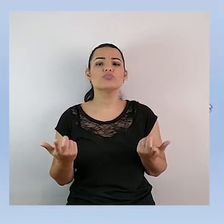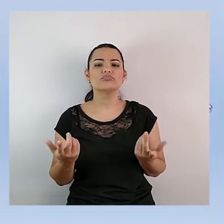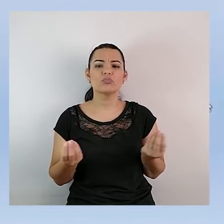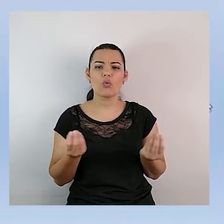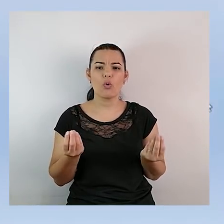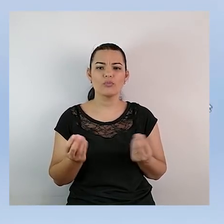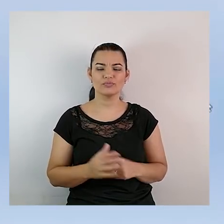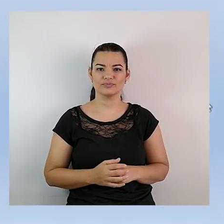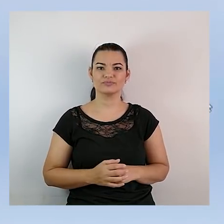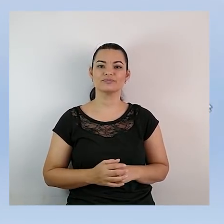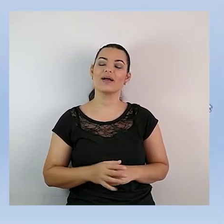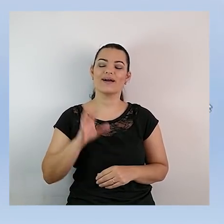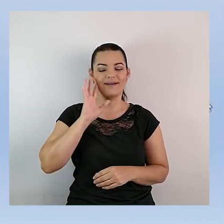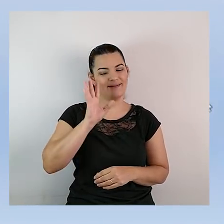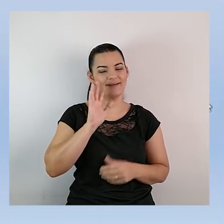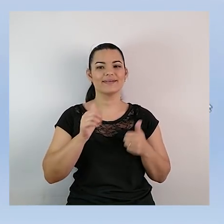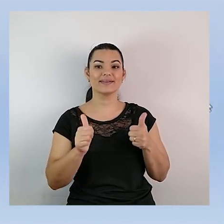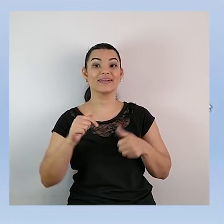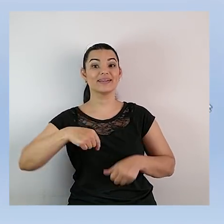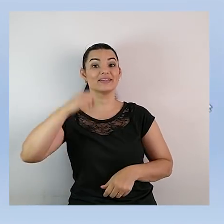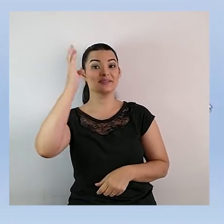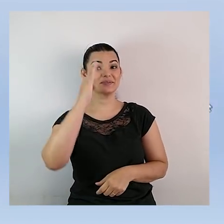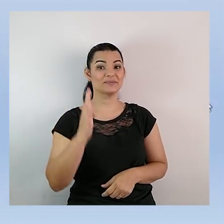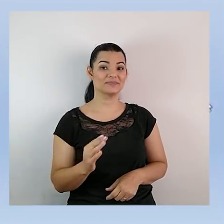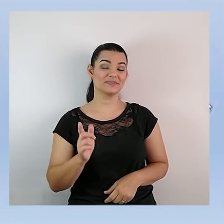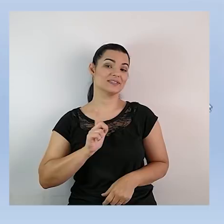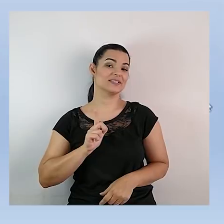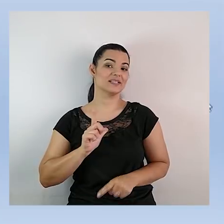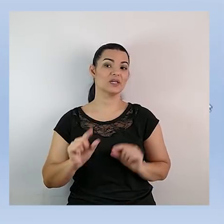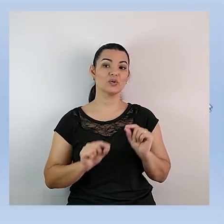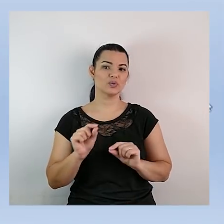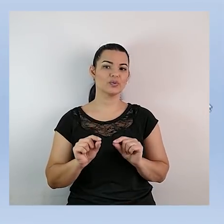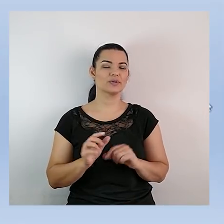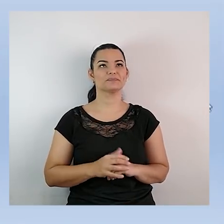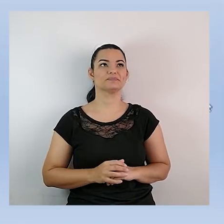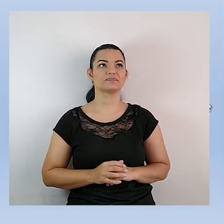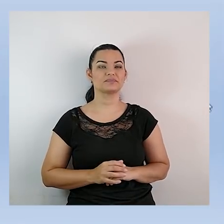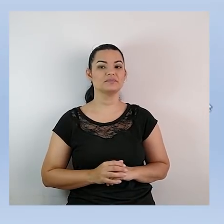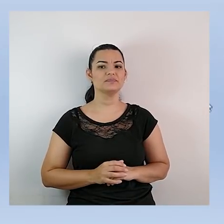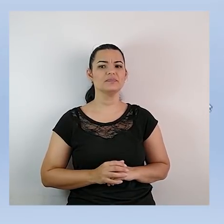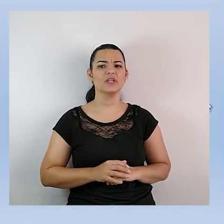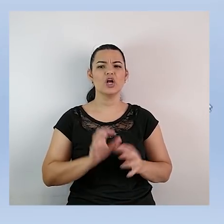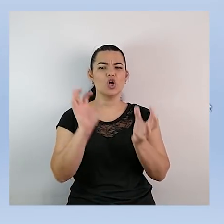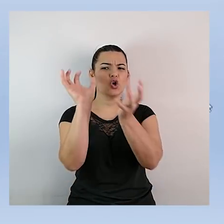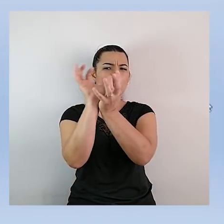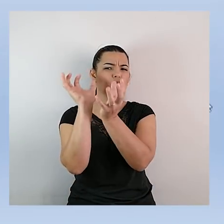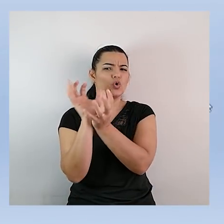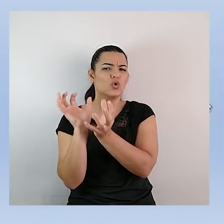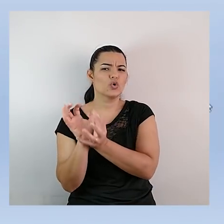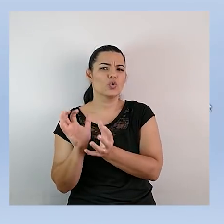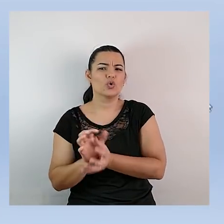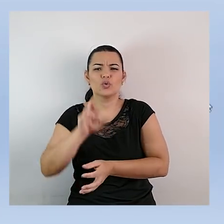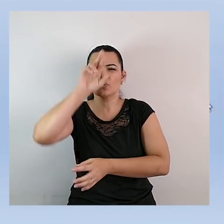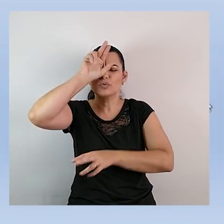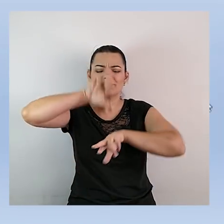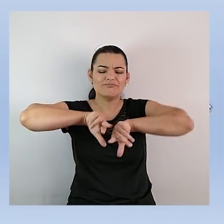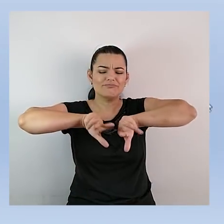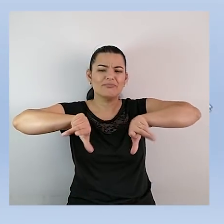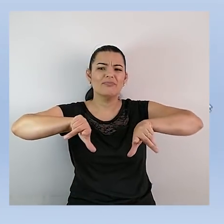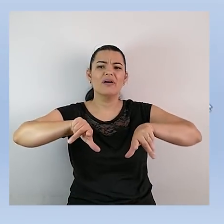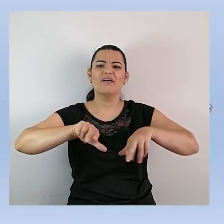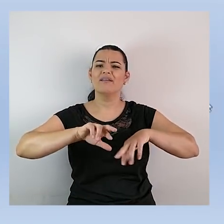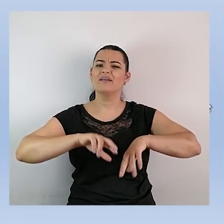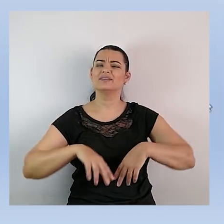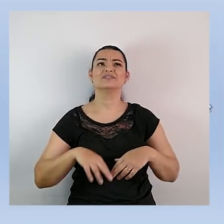legal também, interessante. Bom, aqui no Brasil a gente tem várias ordens, né? Vários tipos de insetos que